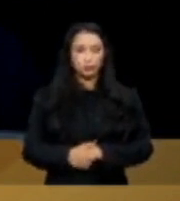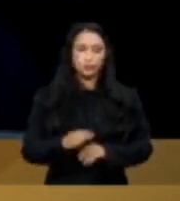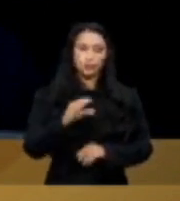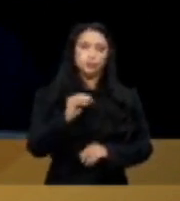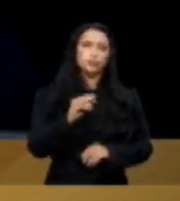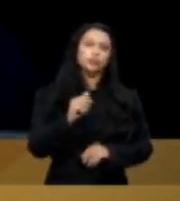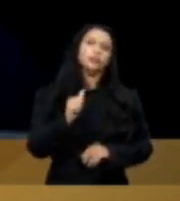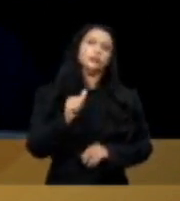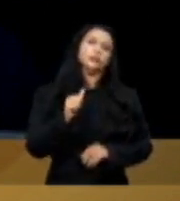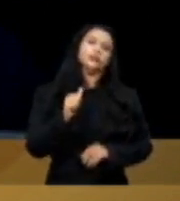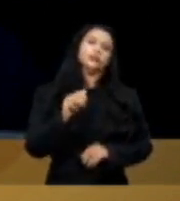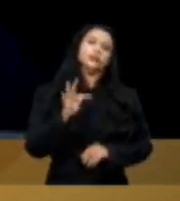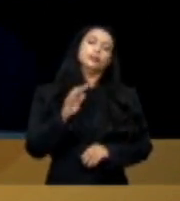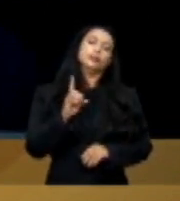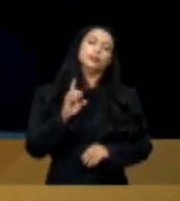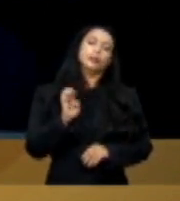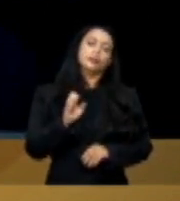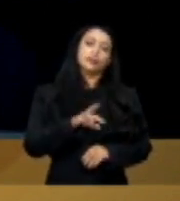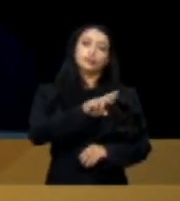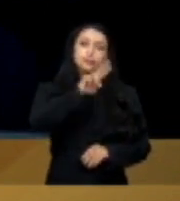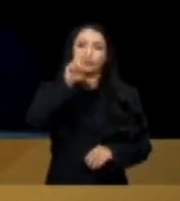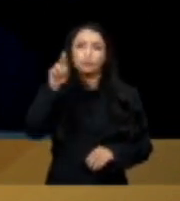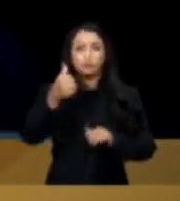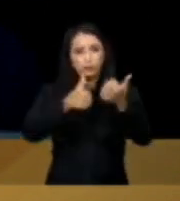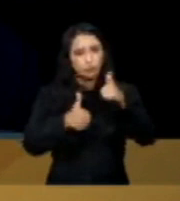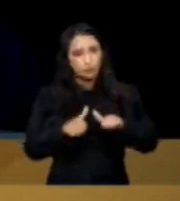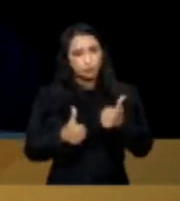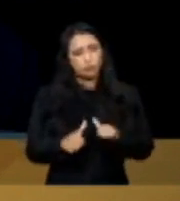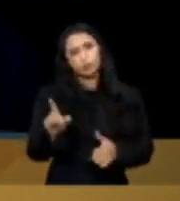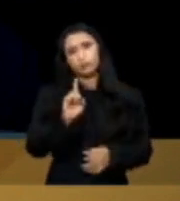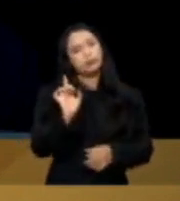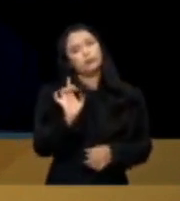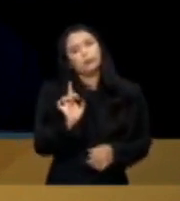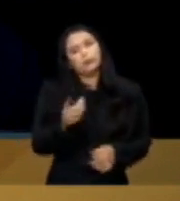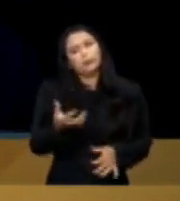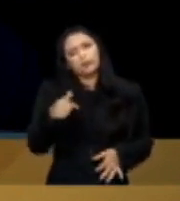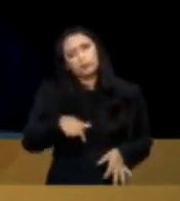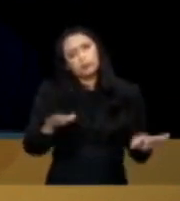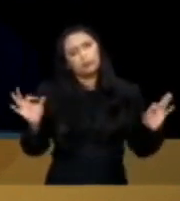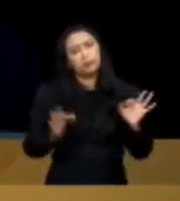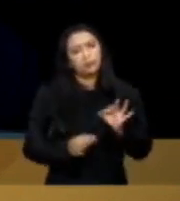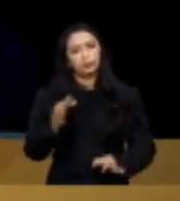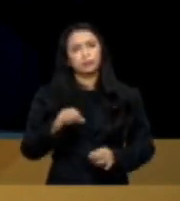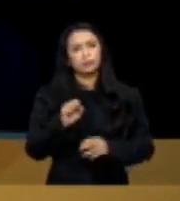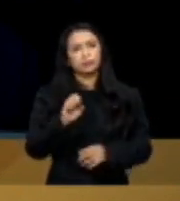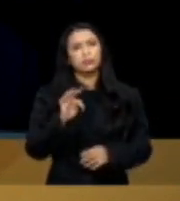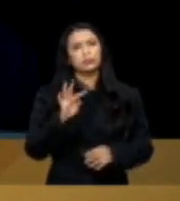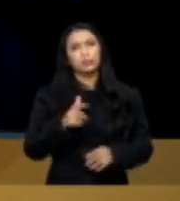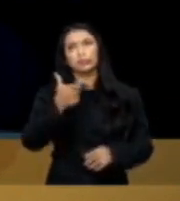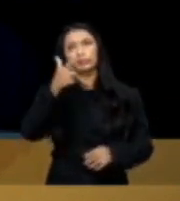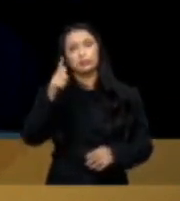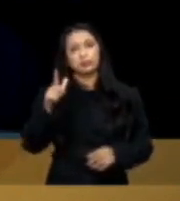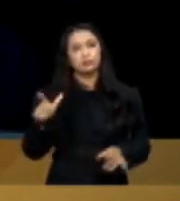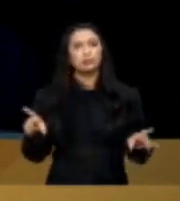de tela tem múltiplas facetas a serem examinadas, não somente nesse julgamento da Suprema Corte, mas em muitos